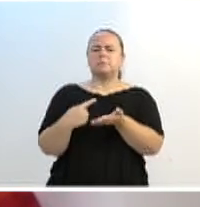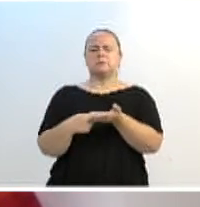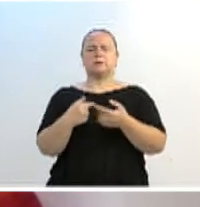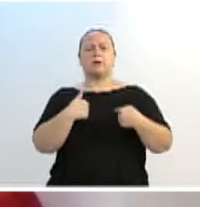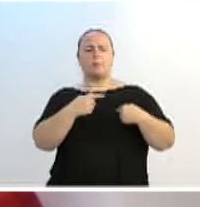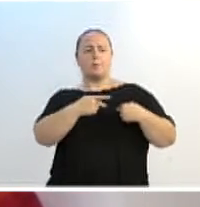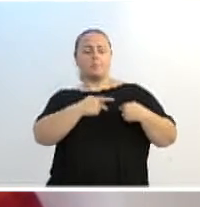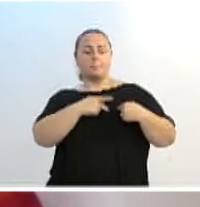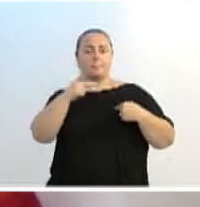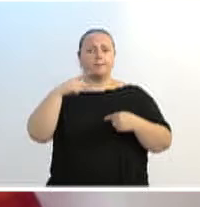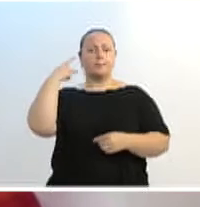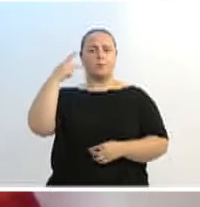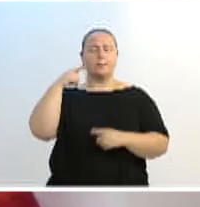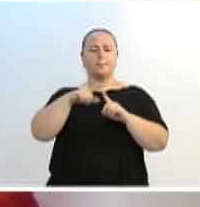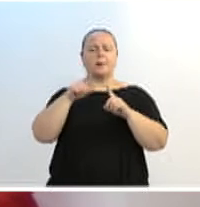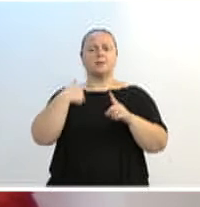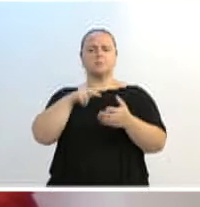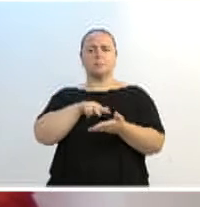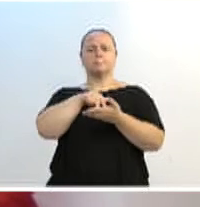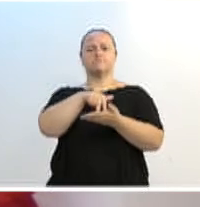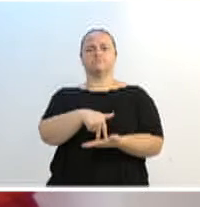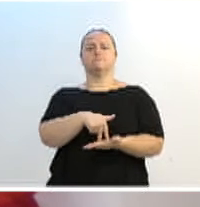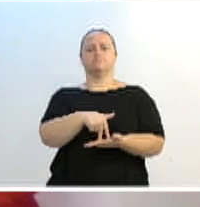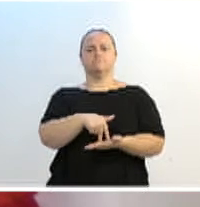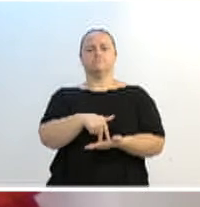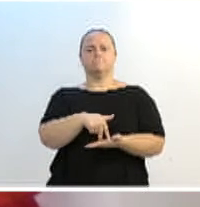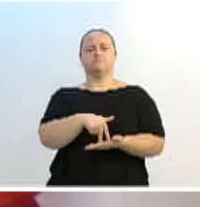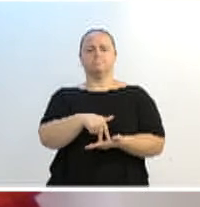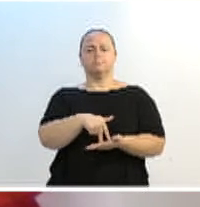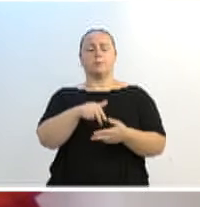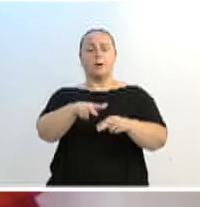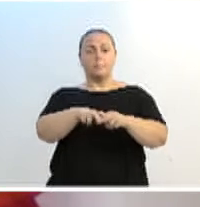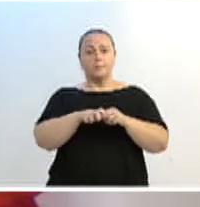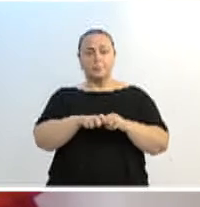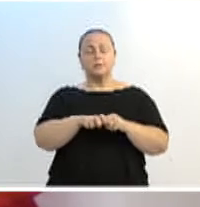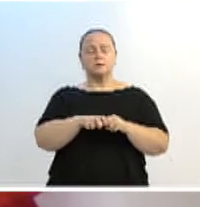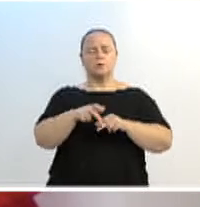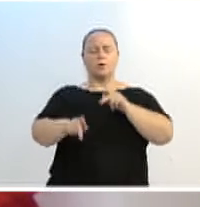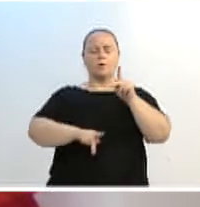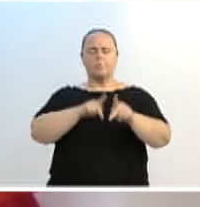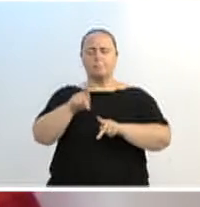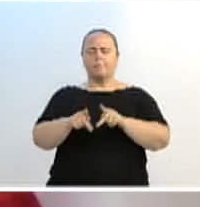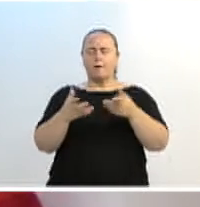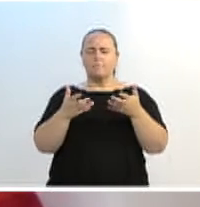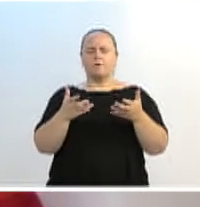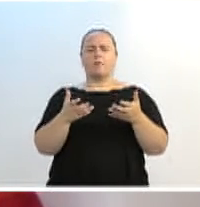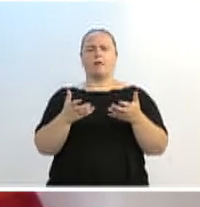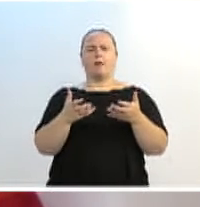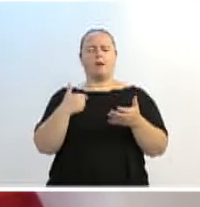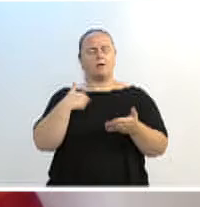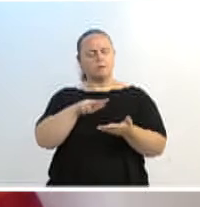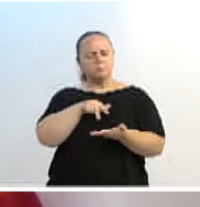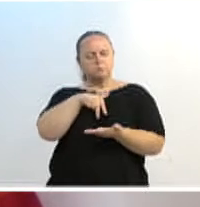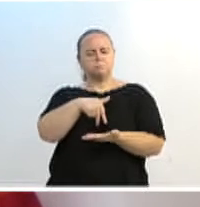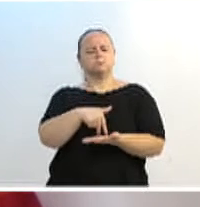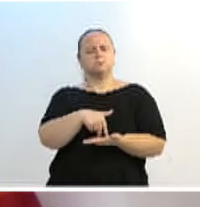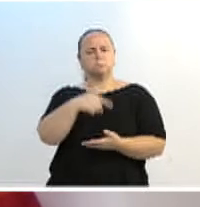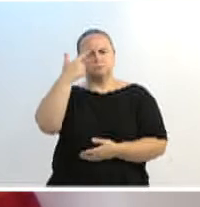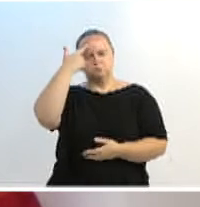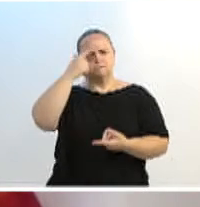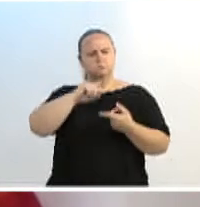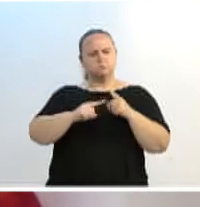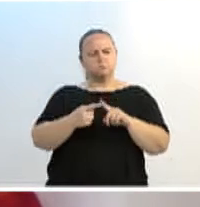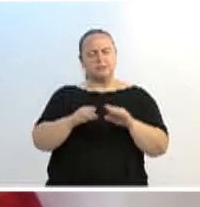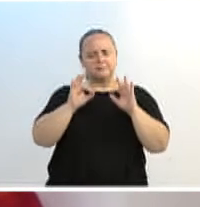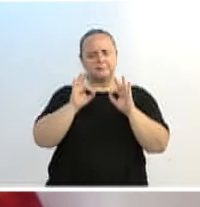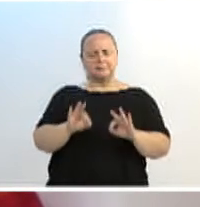fazendo isso, porque eu tenho certeza que é o que você, da população da nossa cidade, espera. Gente que tenha coerência entre aquilo que fala e